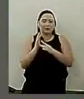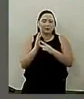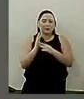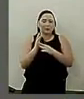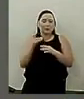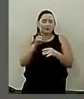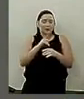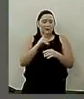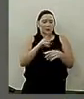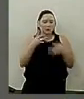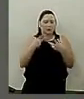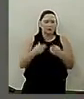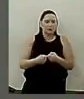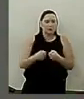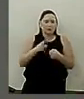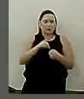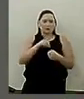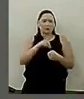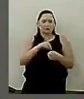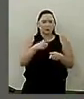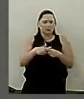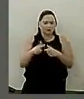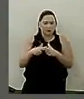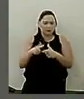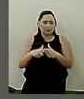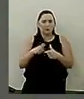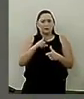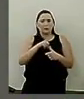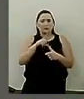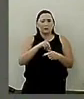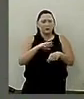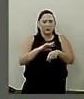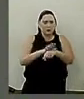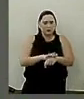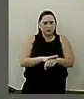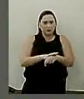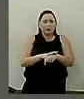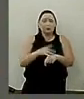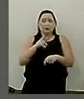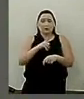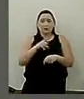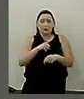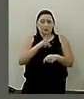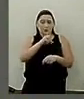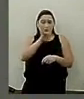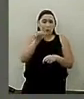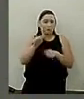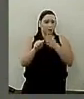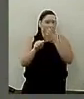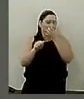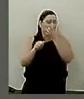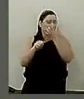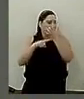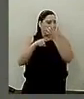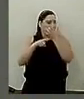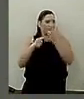seu cansaço a ponto de adormecer rapidamente. Ele teve um dia muito longo, de muito